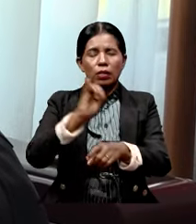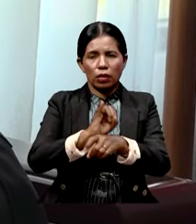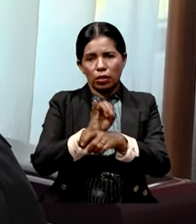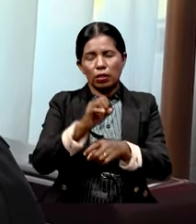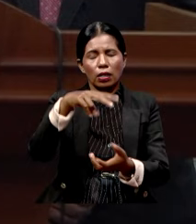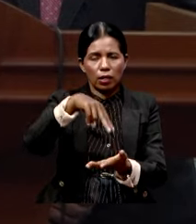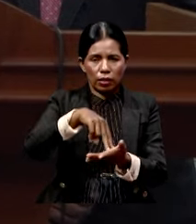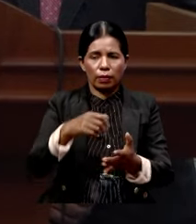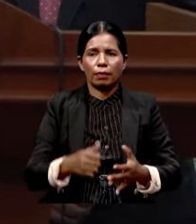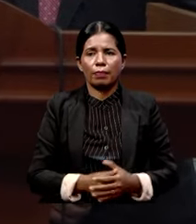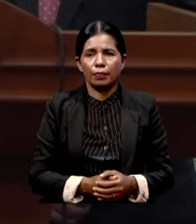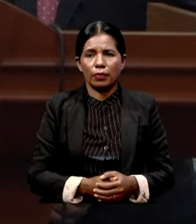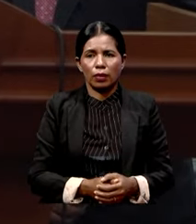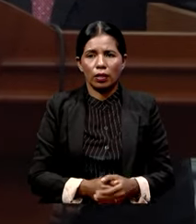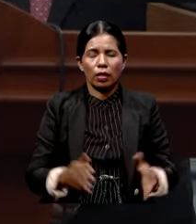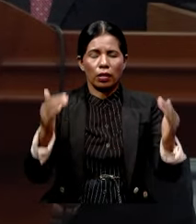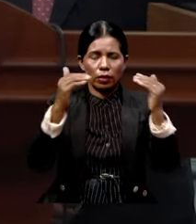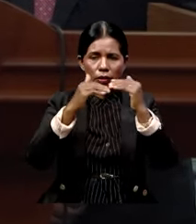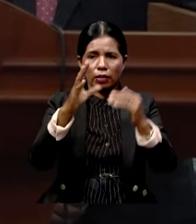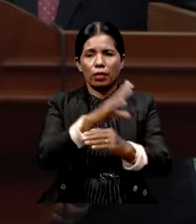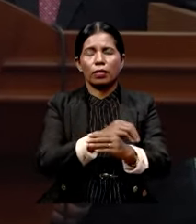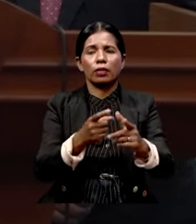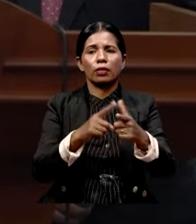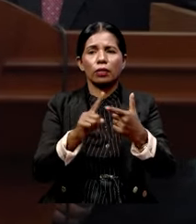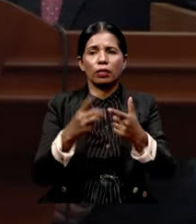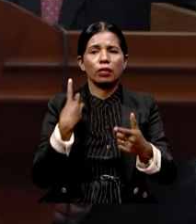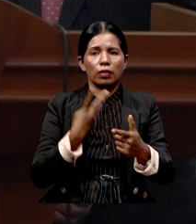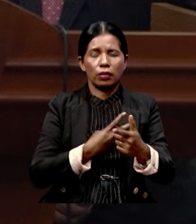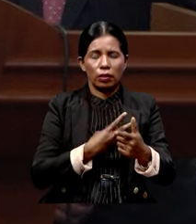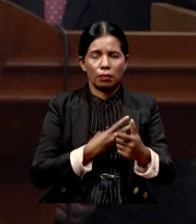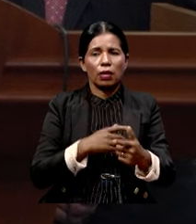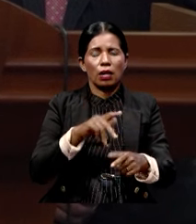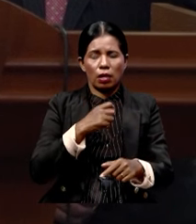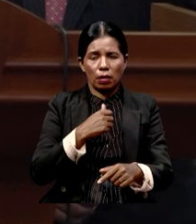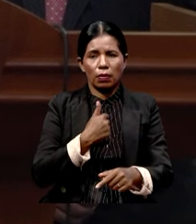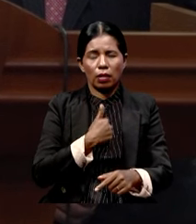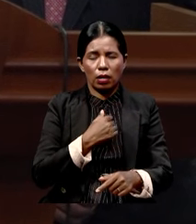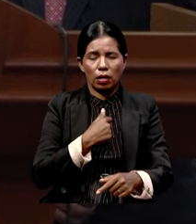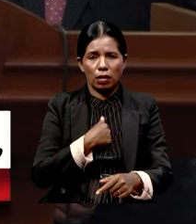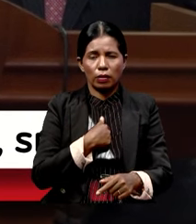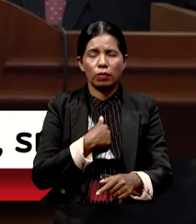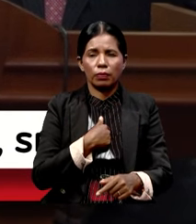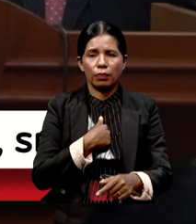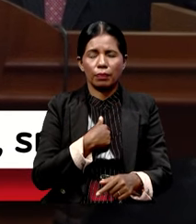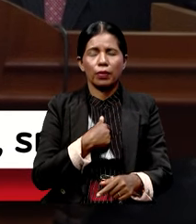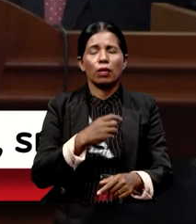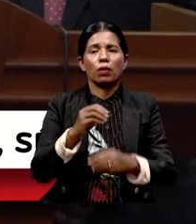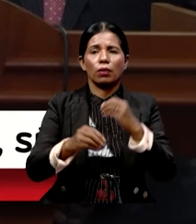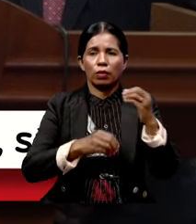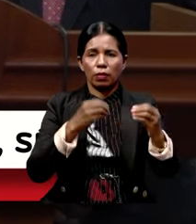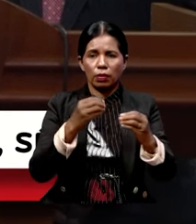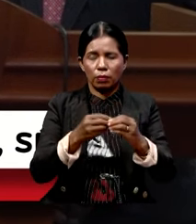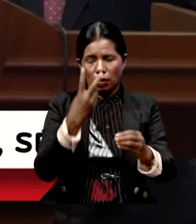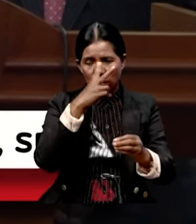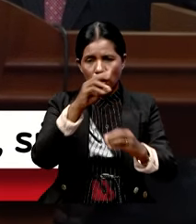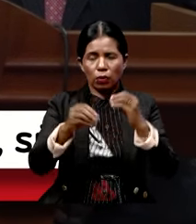Ariona. Nos diálogos que fizemos hoje, mas particularmente sobre o